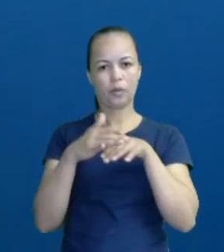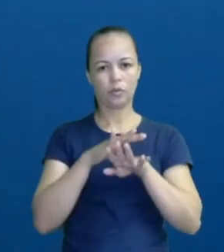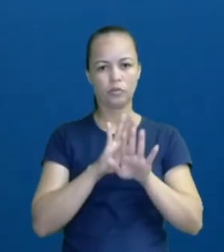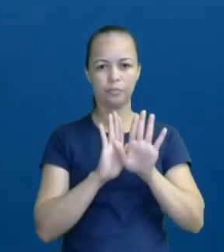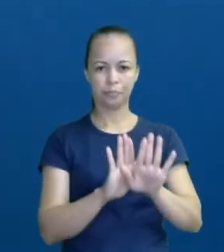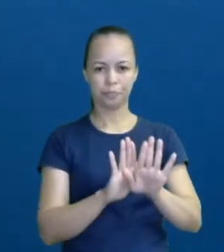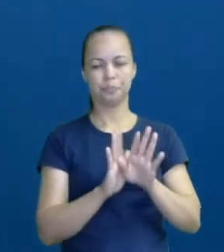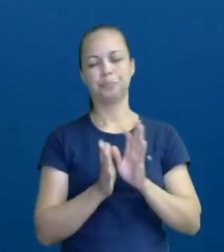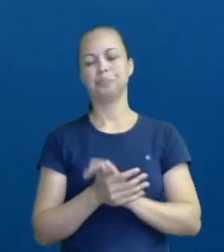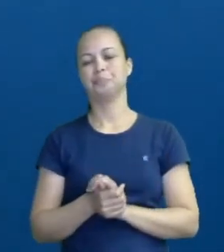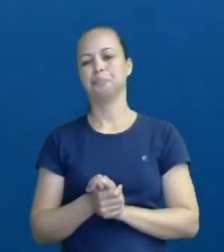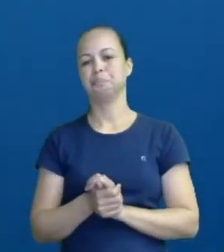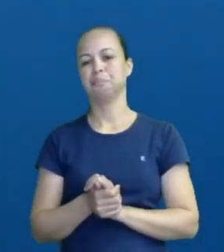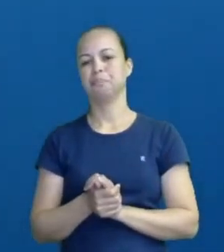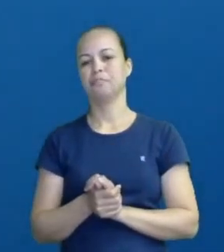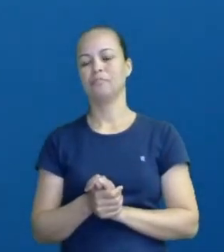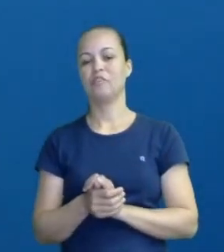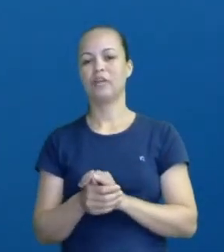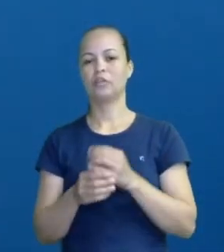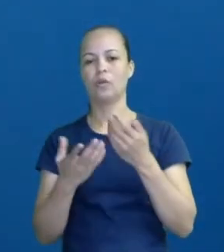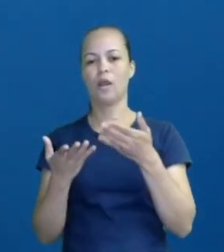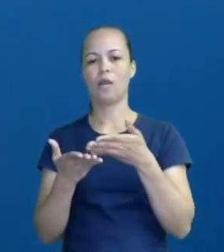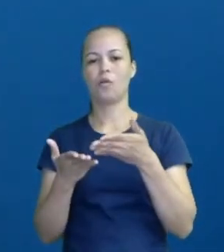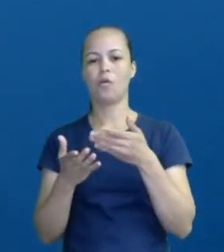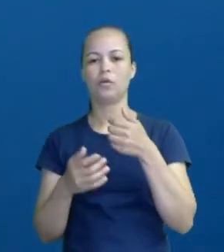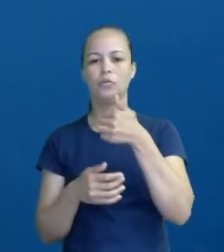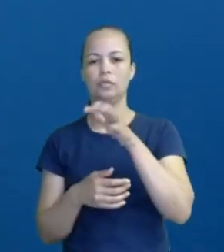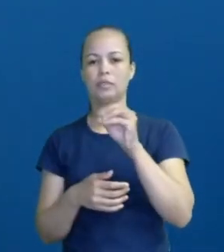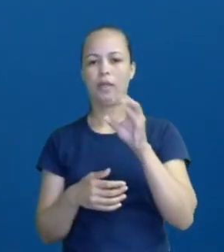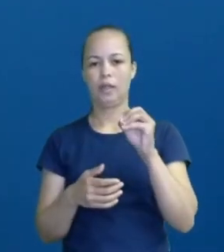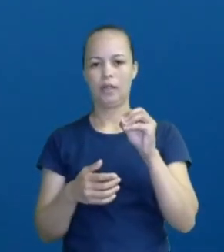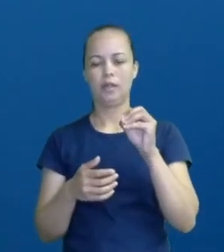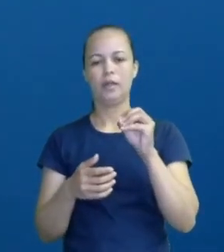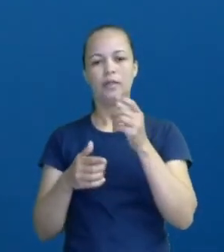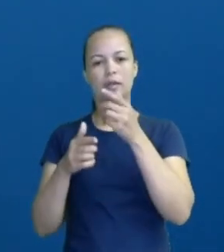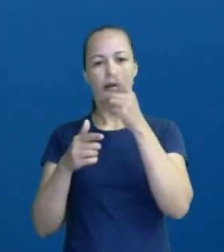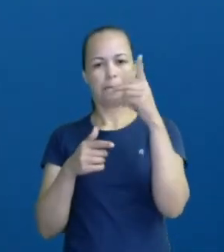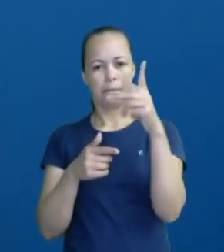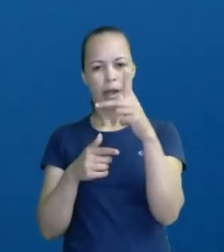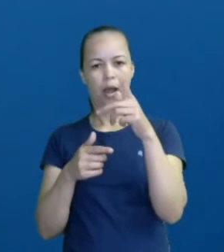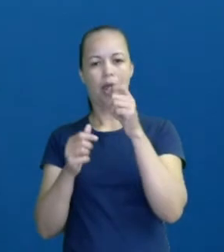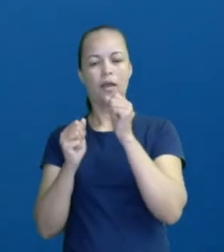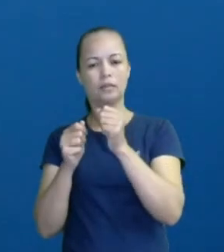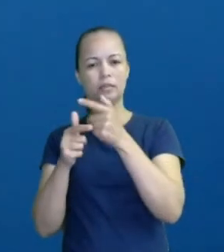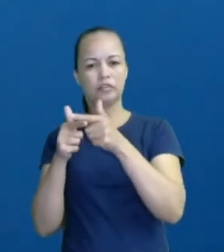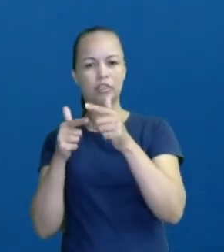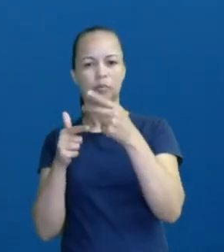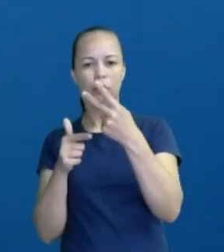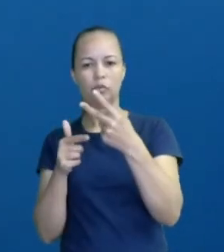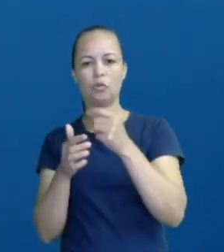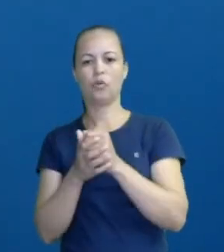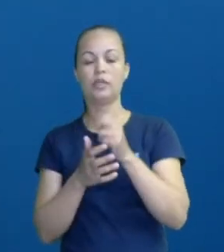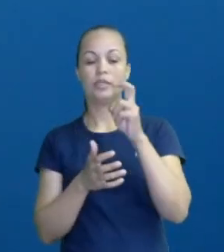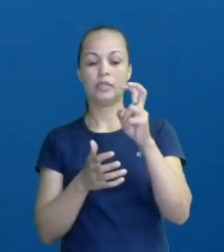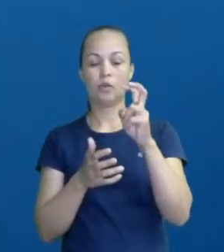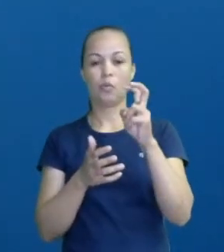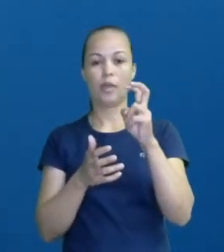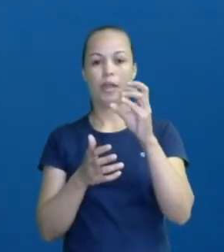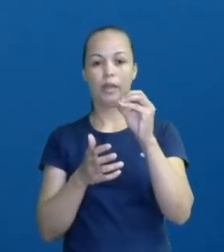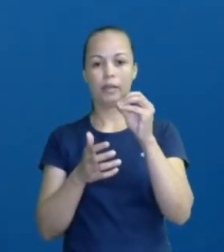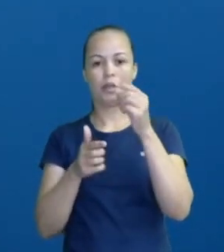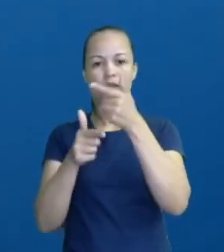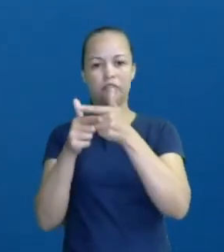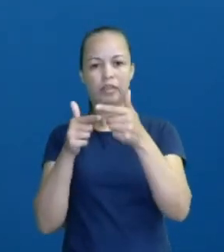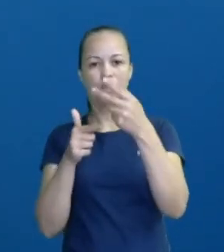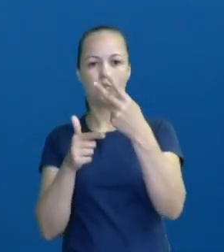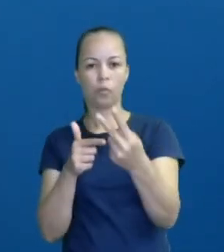ele. Vamos fatorar agora o 100. 100 é par, posso dividir por 2, 50. 50 é par, posso